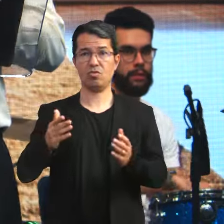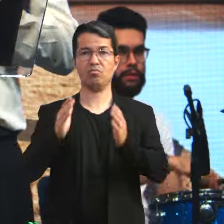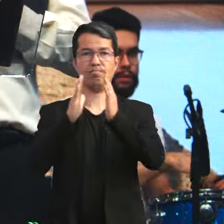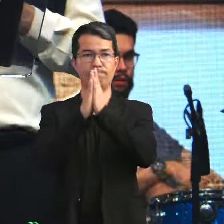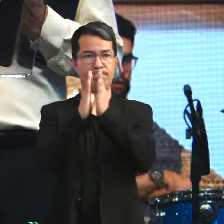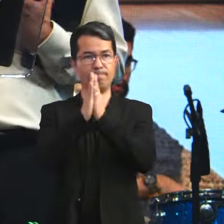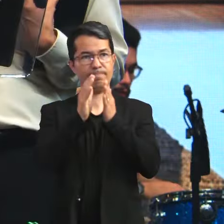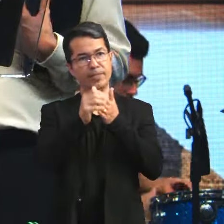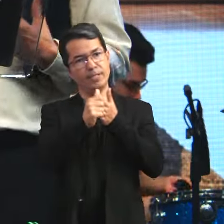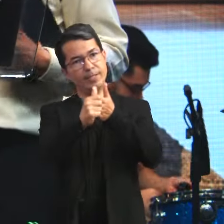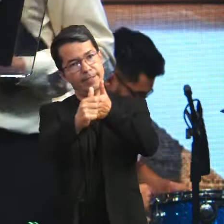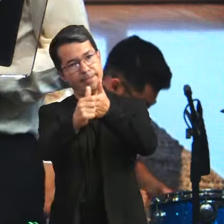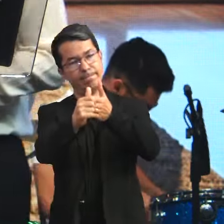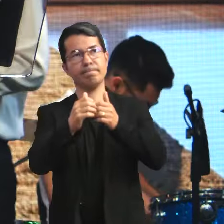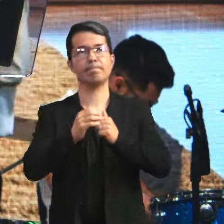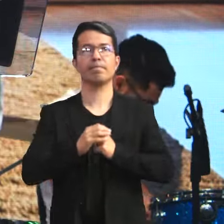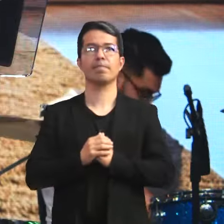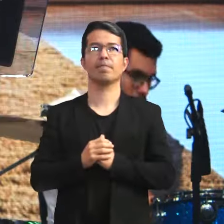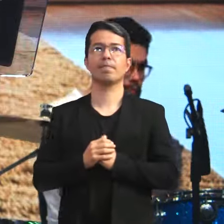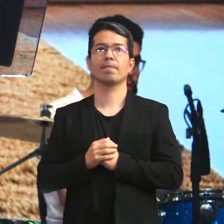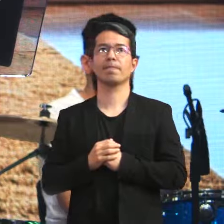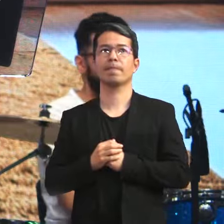quem nos Guará que nos